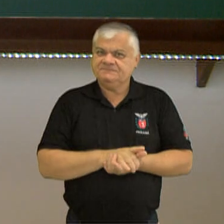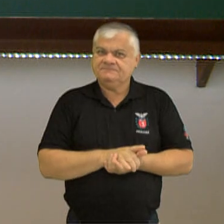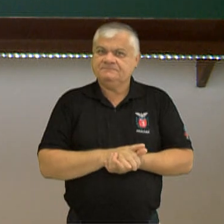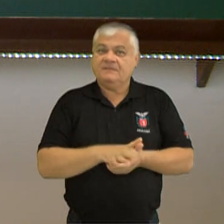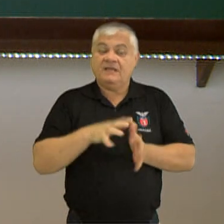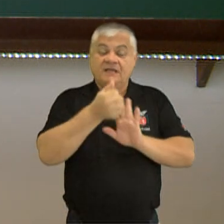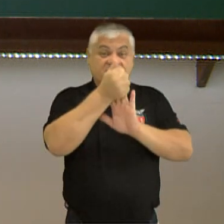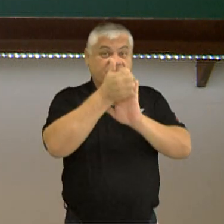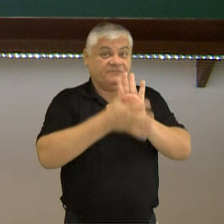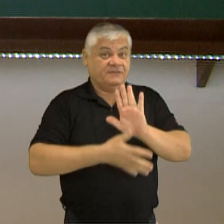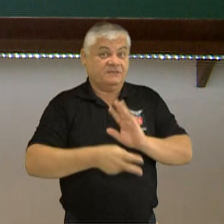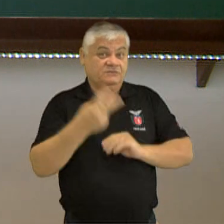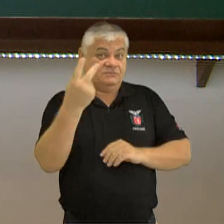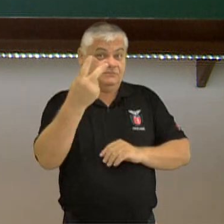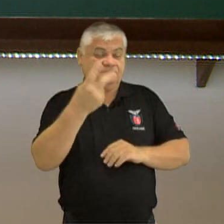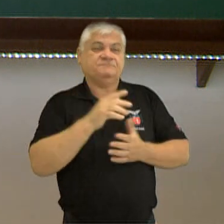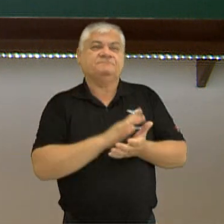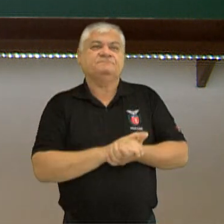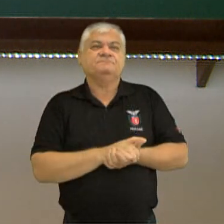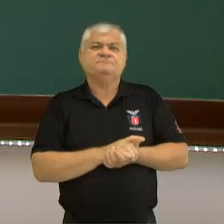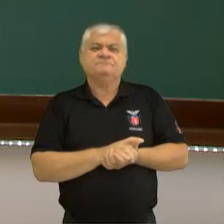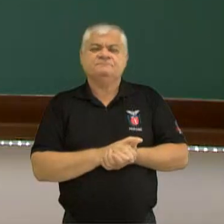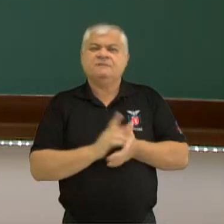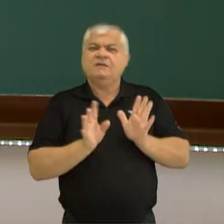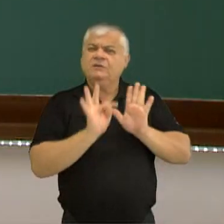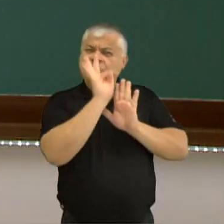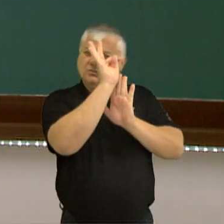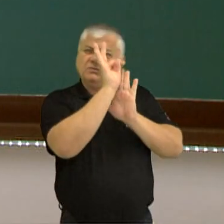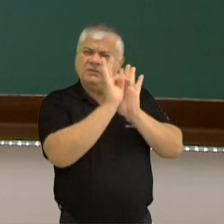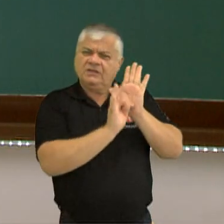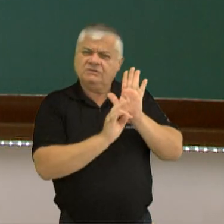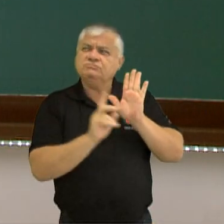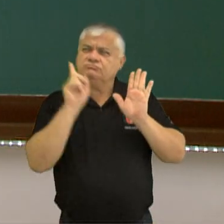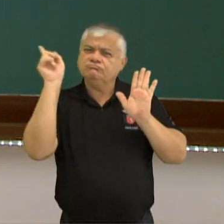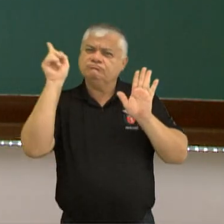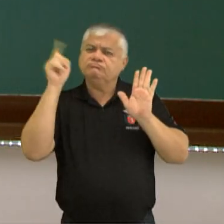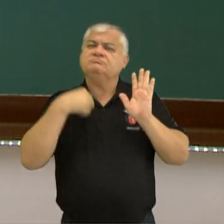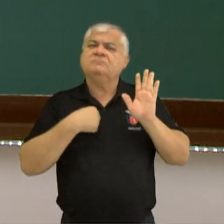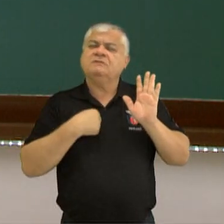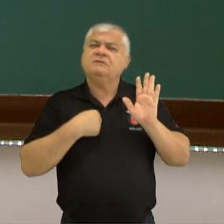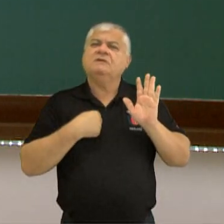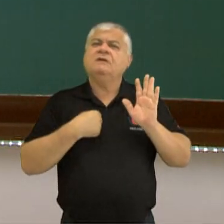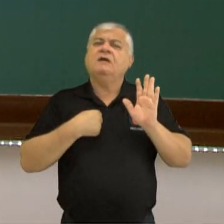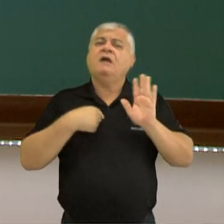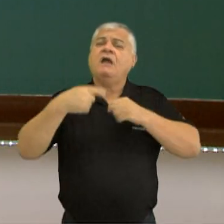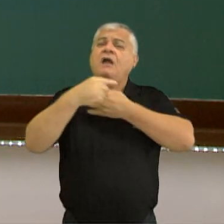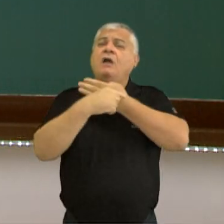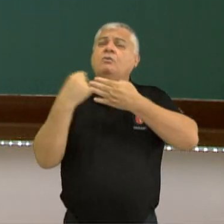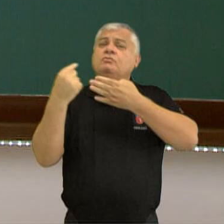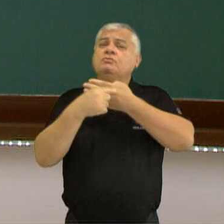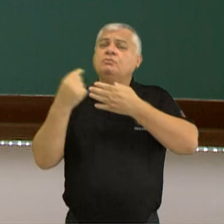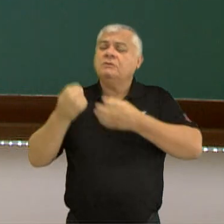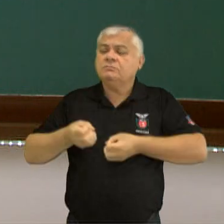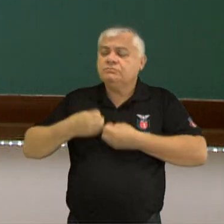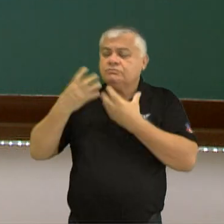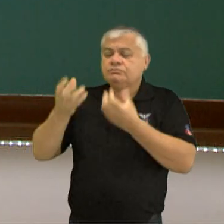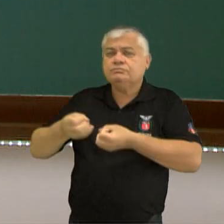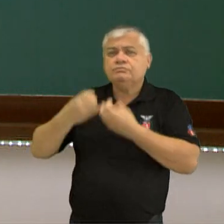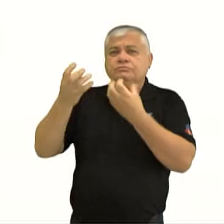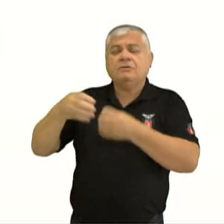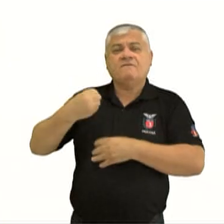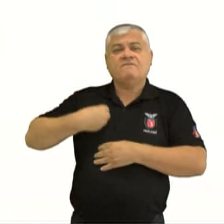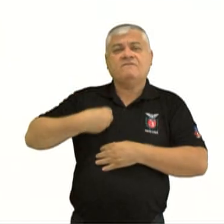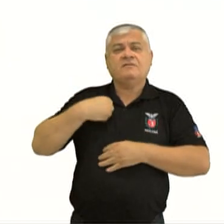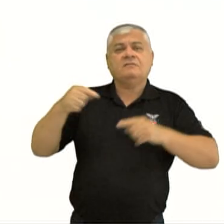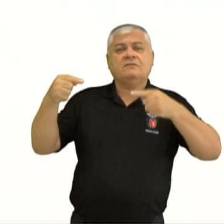Atividade 2. Nesse texto, a autora relata alguns fatos de sua vida relacionados à leitura.